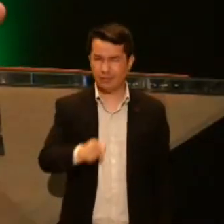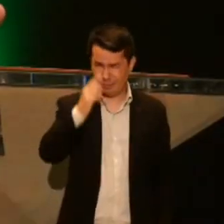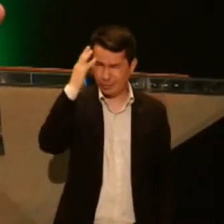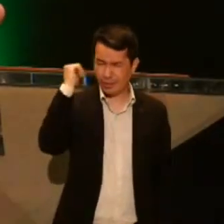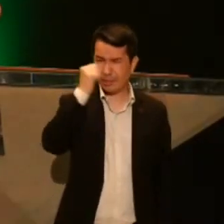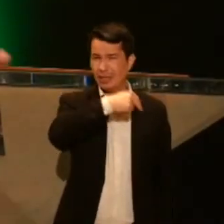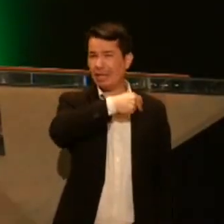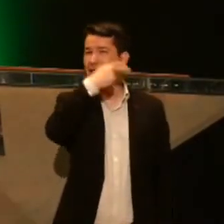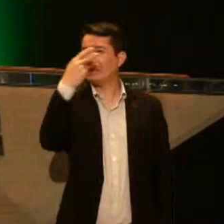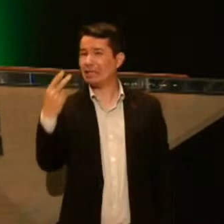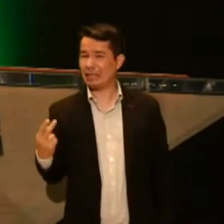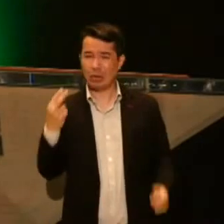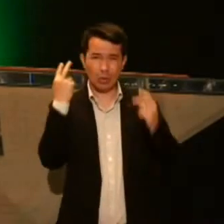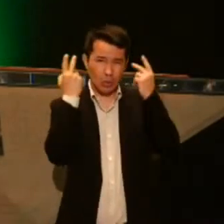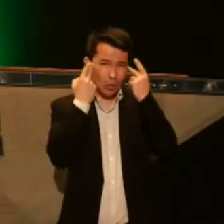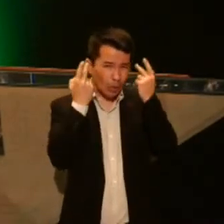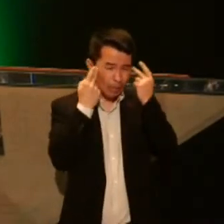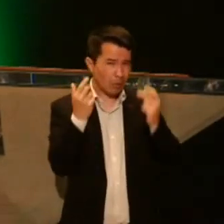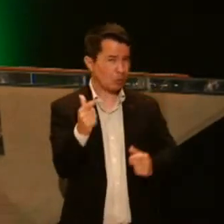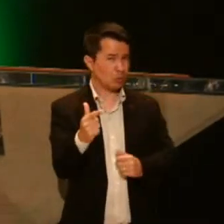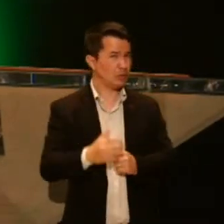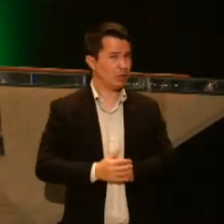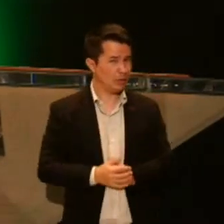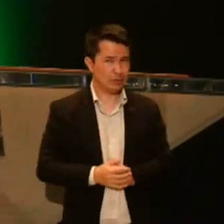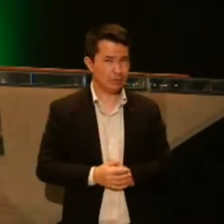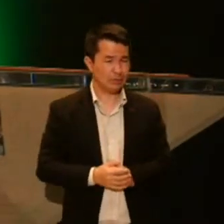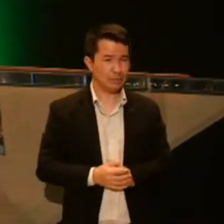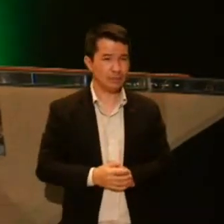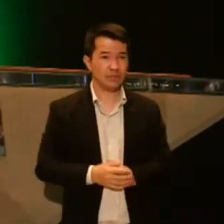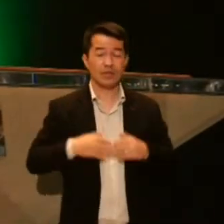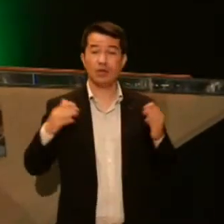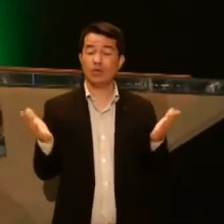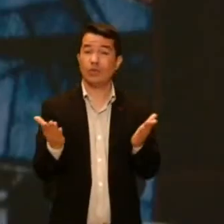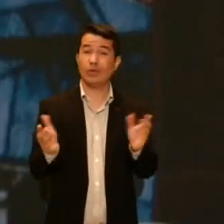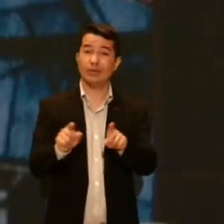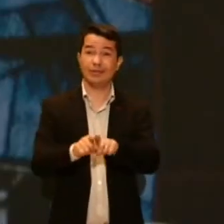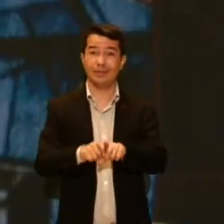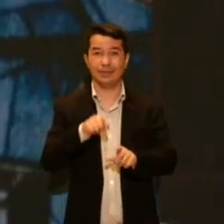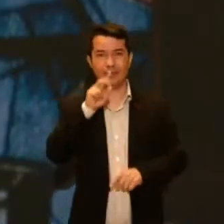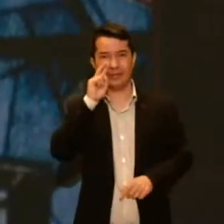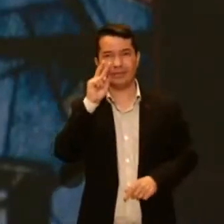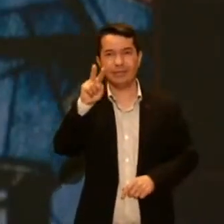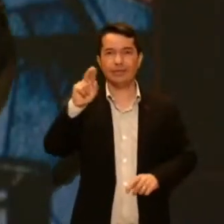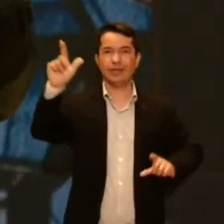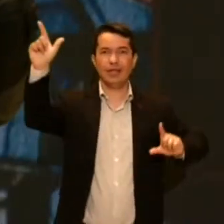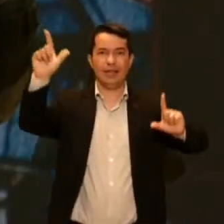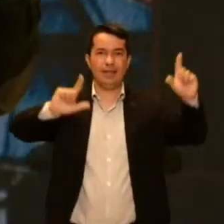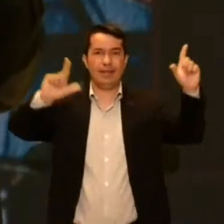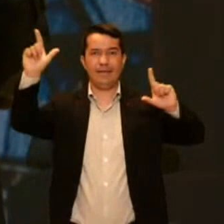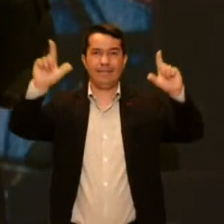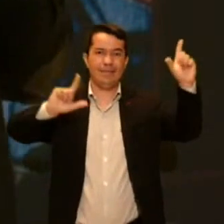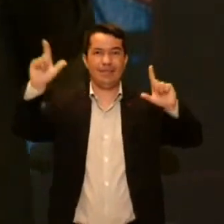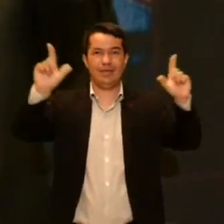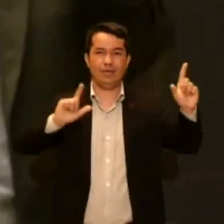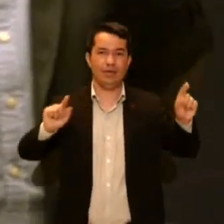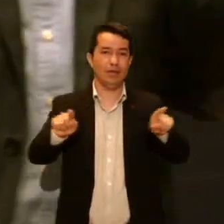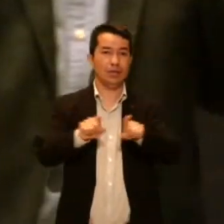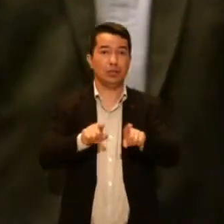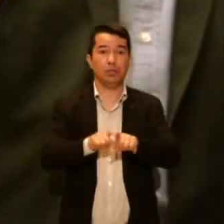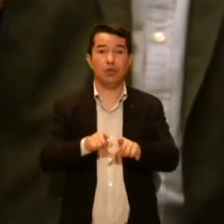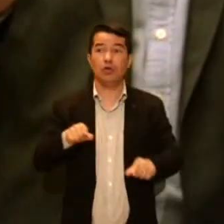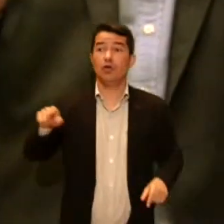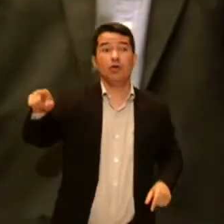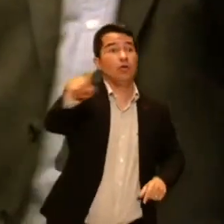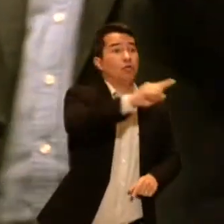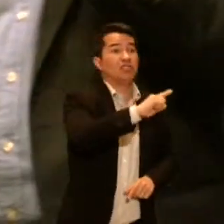não é verdade? A gente, por exemplo, escuta na televisão dizer assim, olha, não chame a sua família